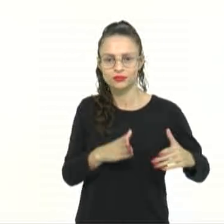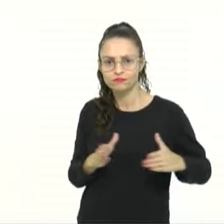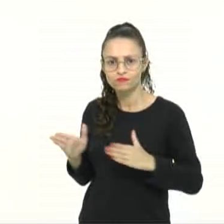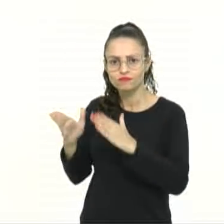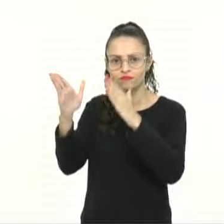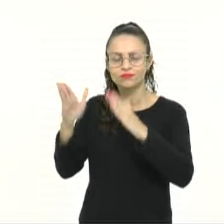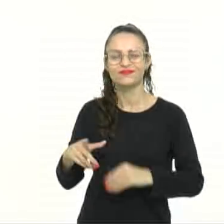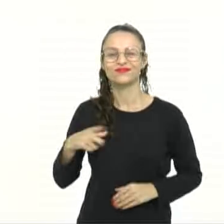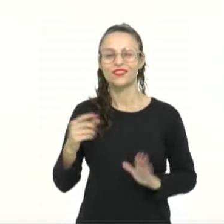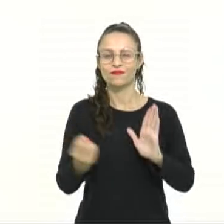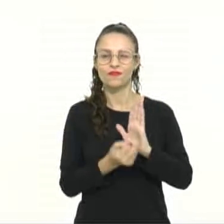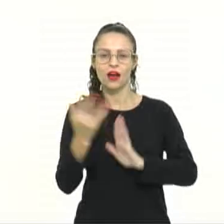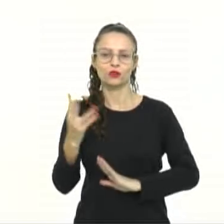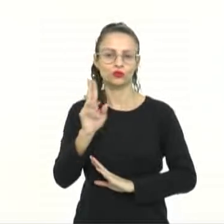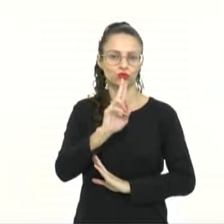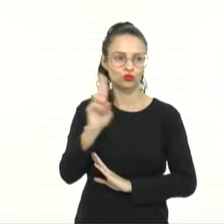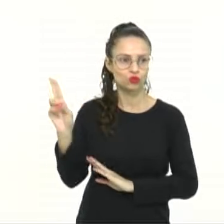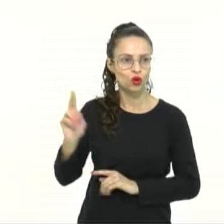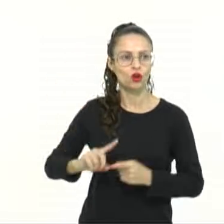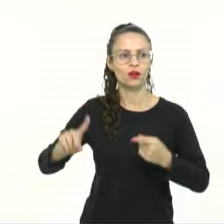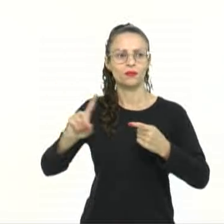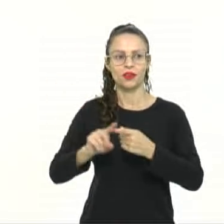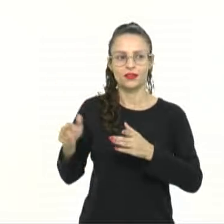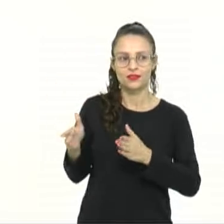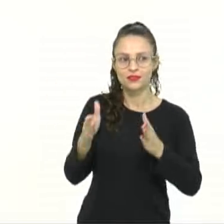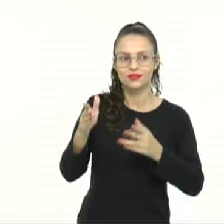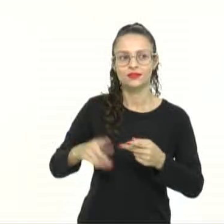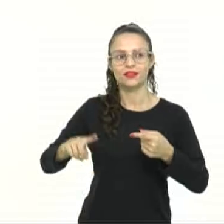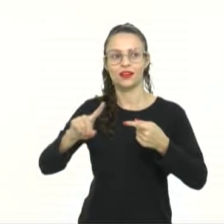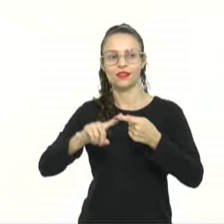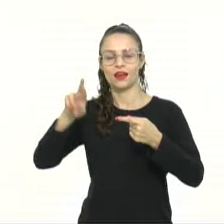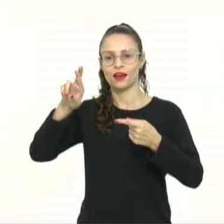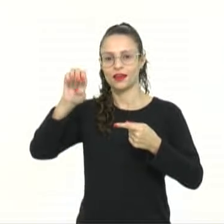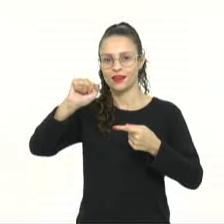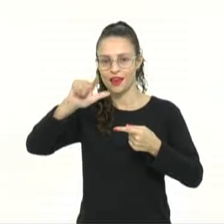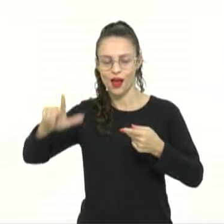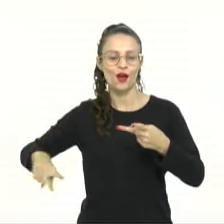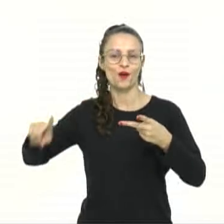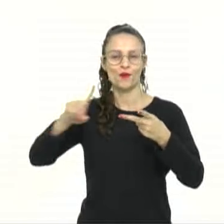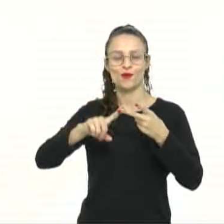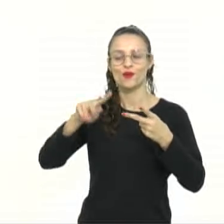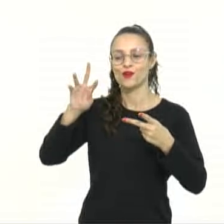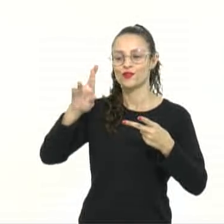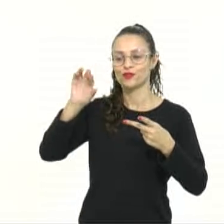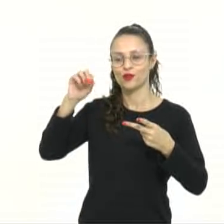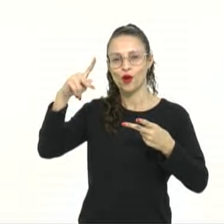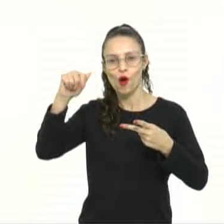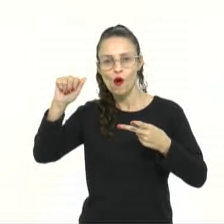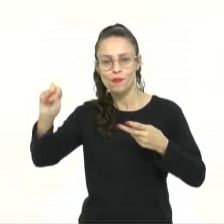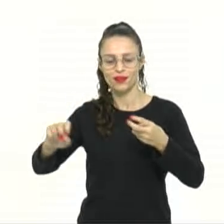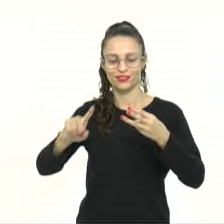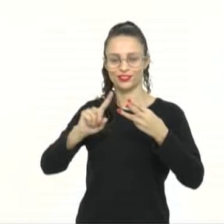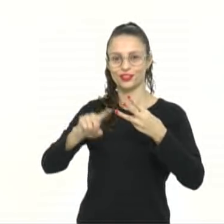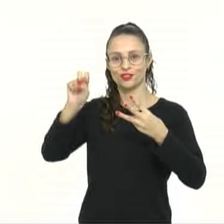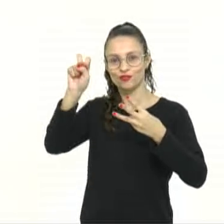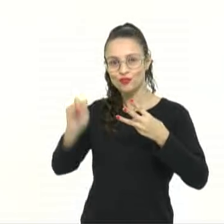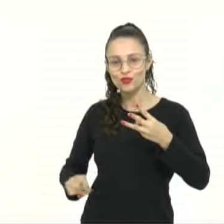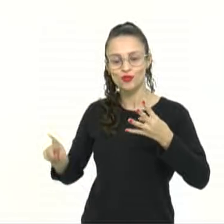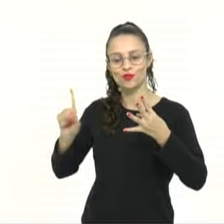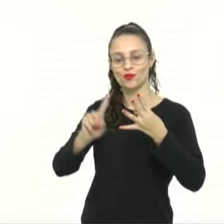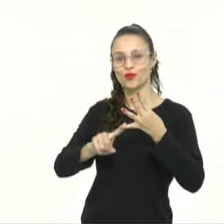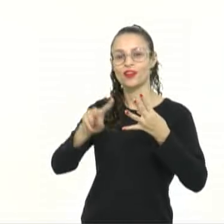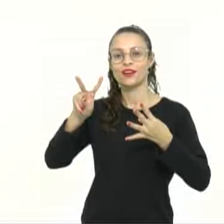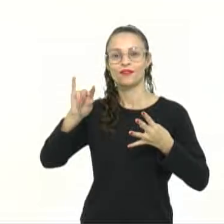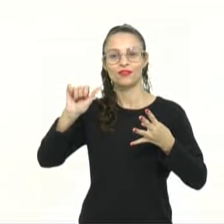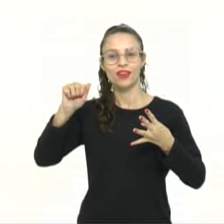vários nomes, então pode ser chamado de Estrada Real, Estrada das Tropas, Estrada do Sul, Estrada